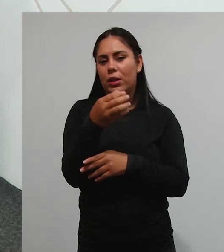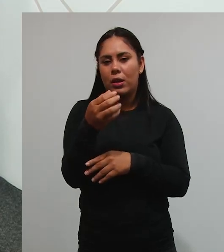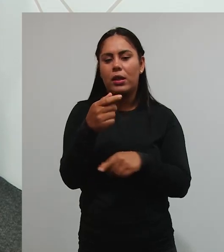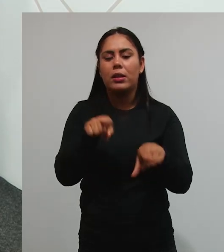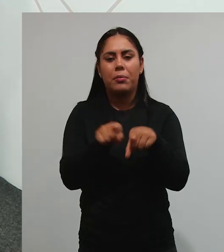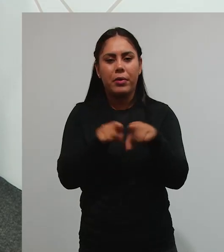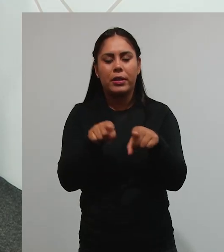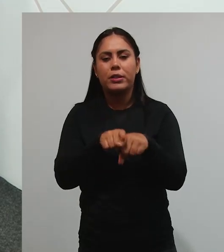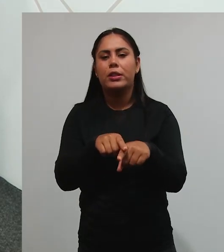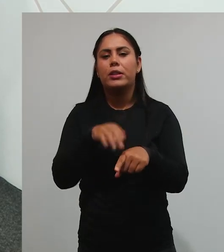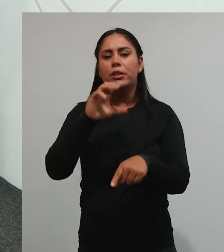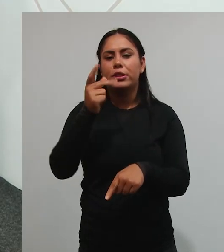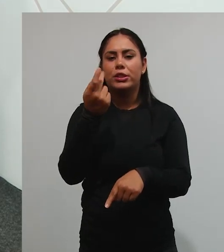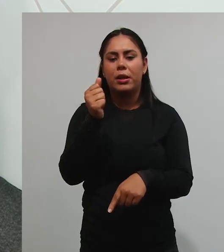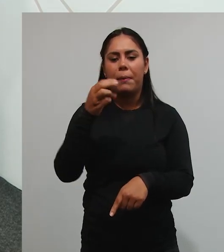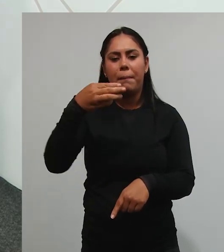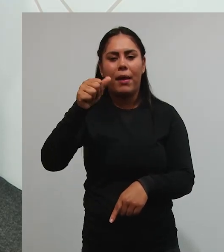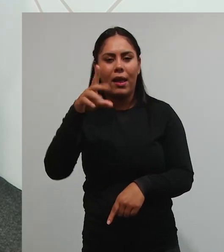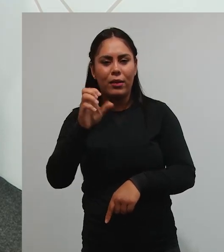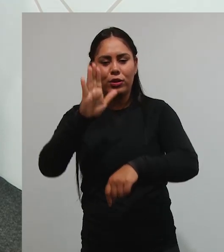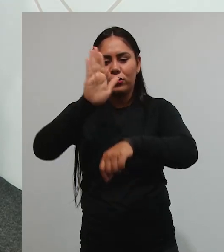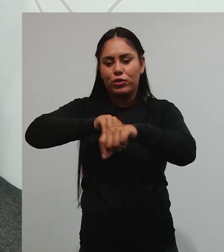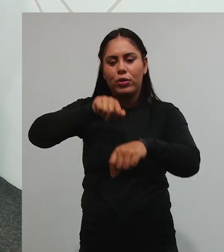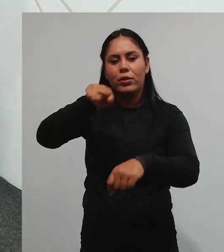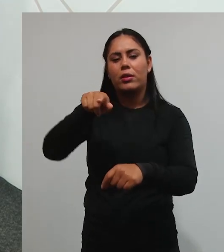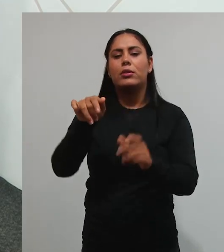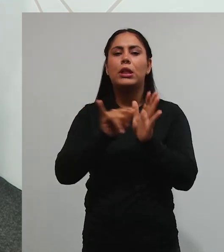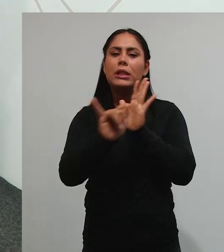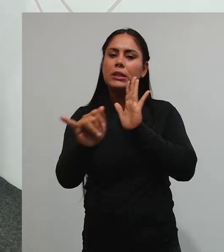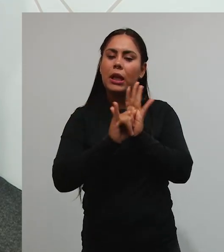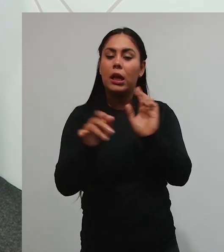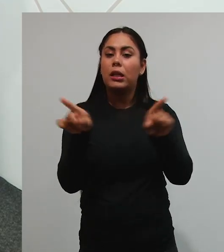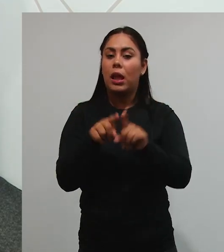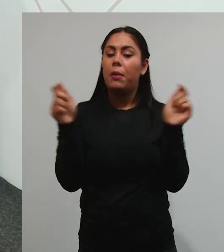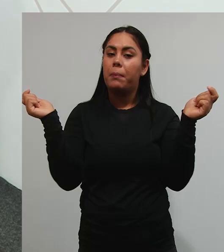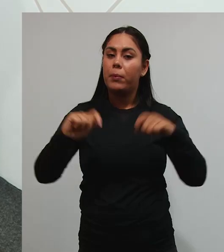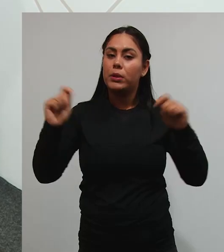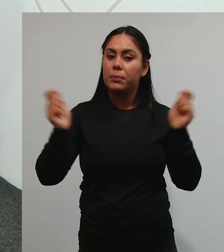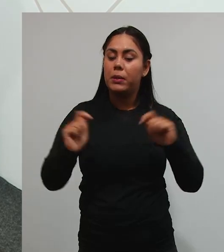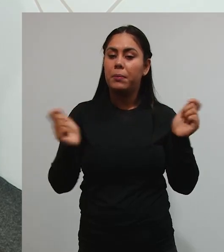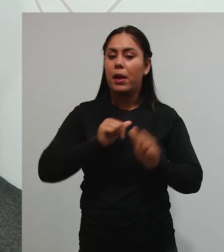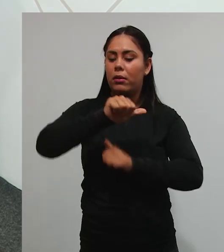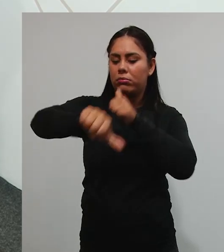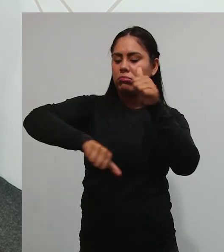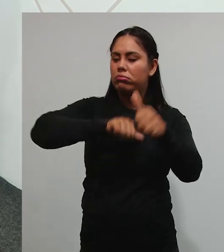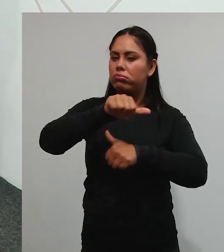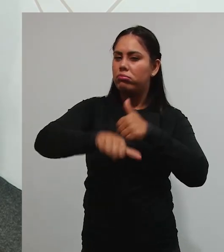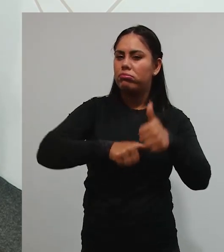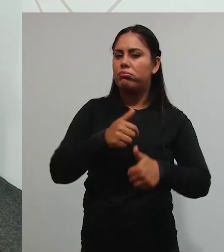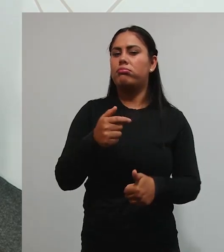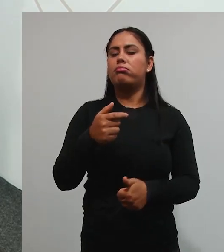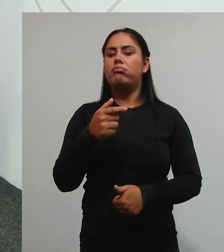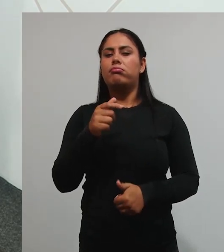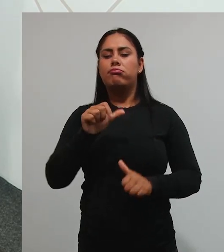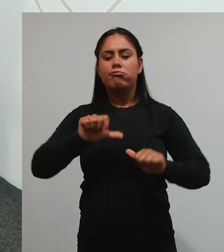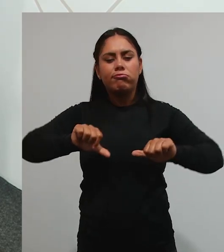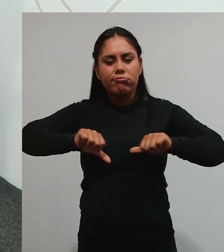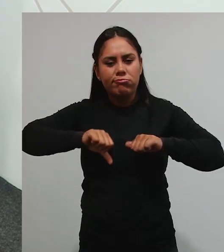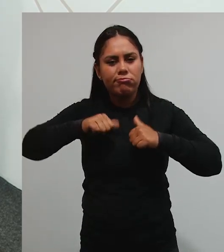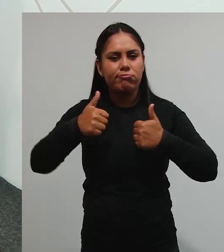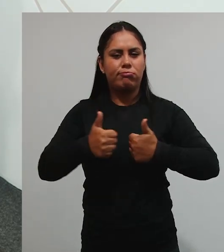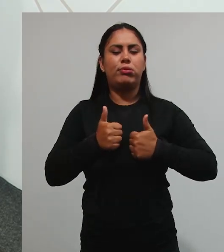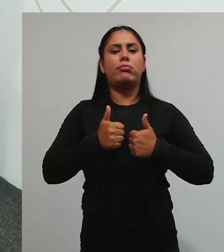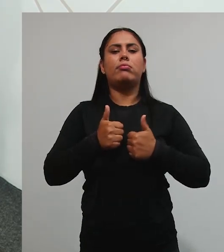como o chamado foi para você, né, Fábio, daquele edital, seja a possibilidade de me transformar, seja a